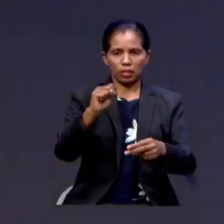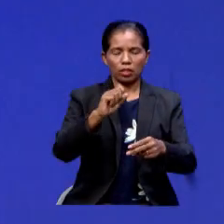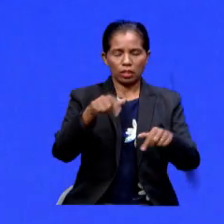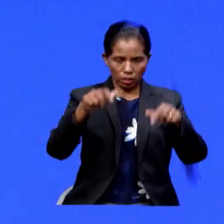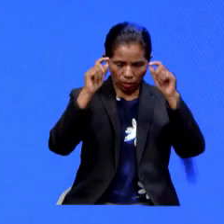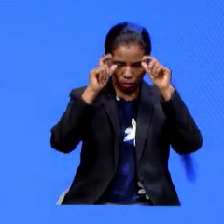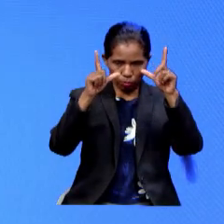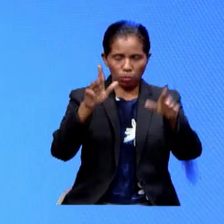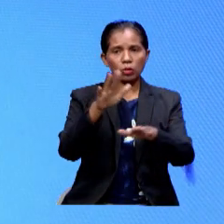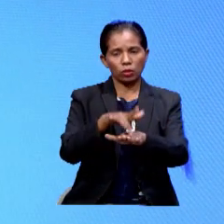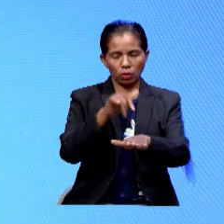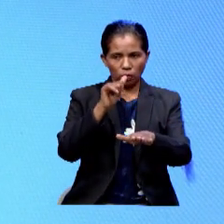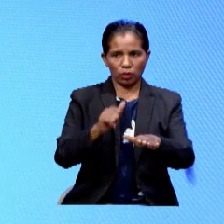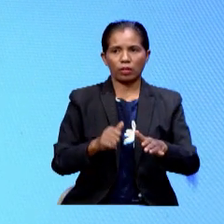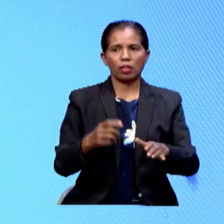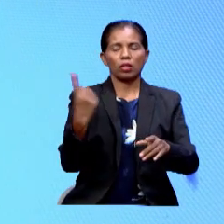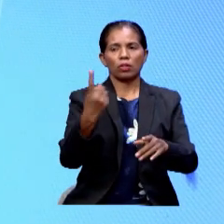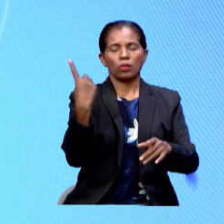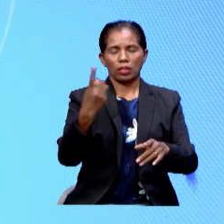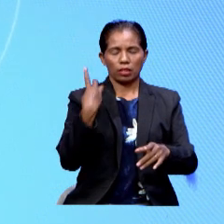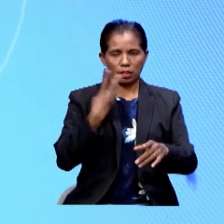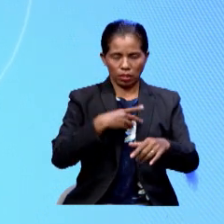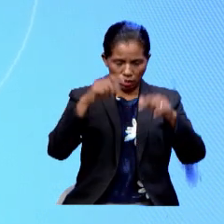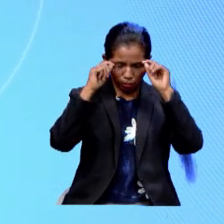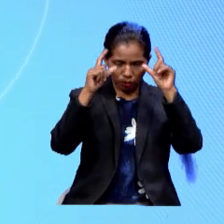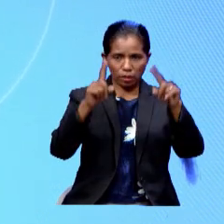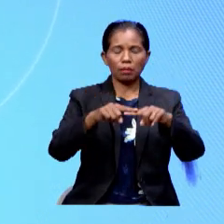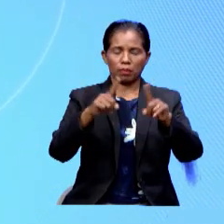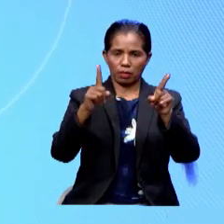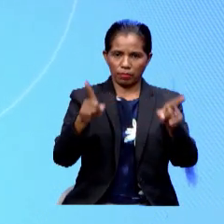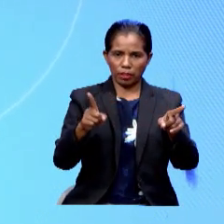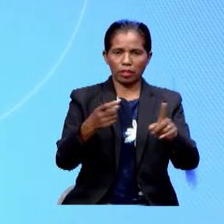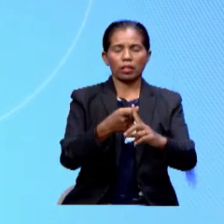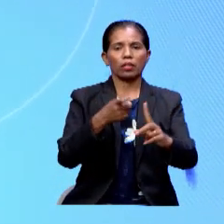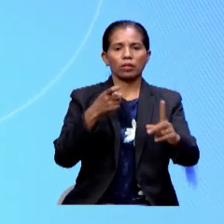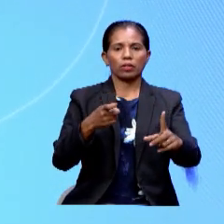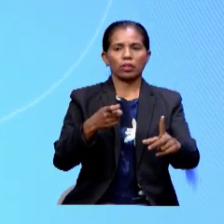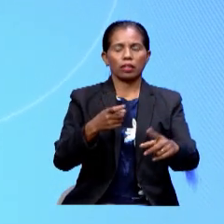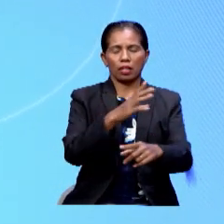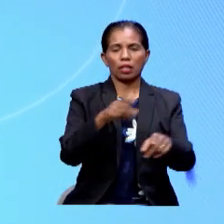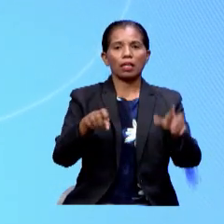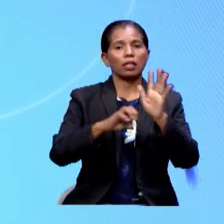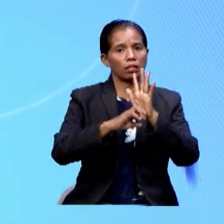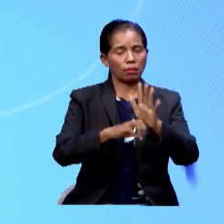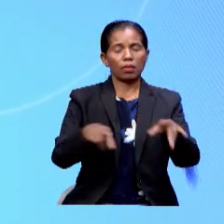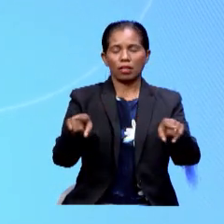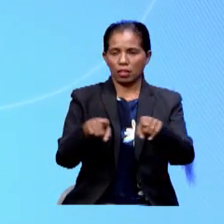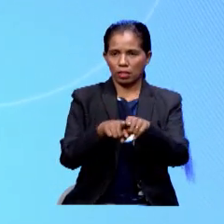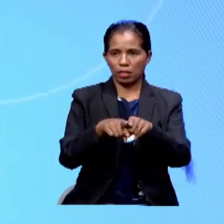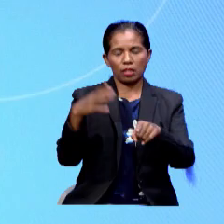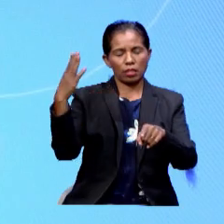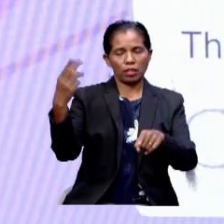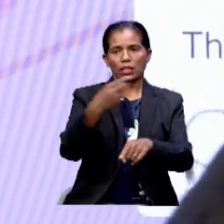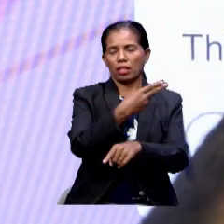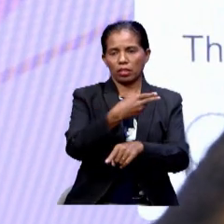timor maslaos iha ita timor leste det maybe iha mos husi parte balu ejemplo iha Papua